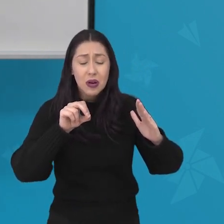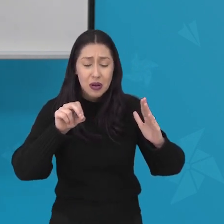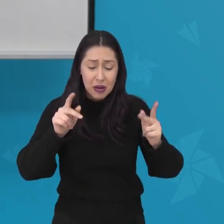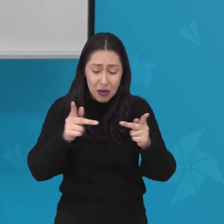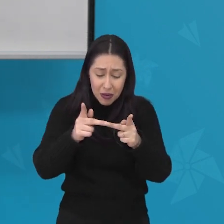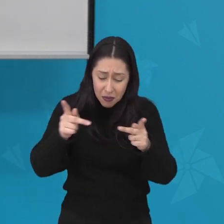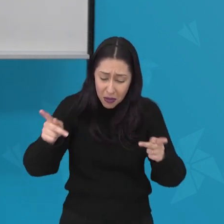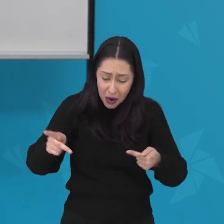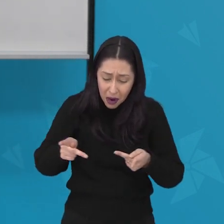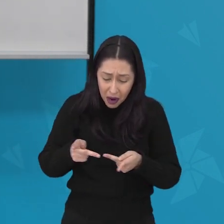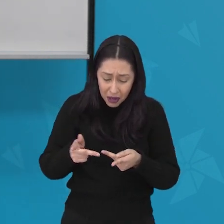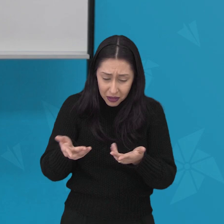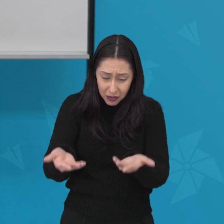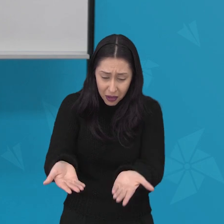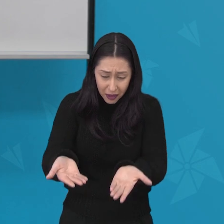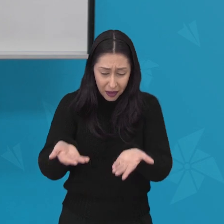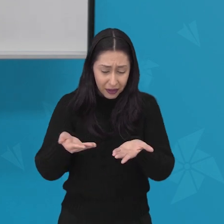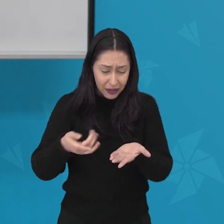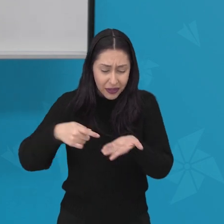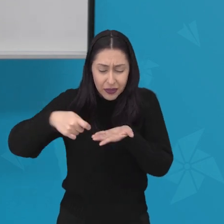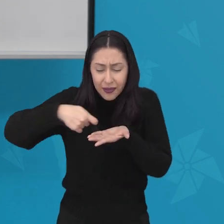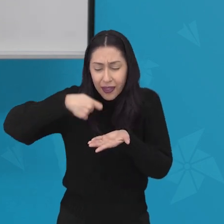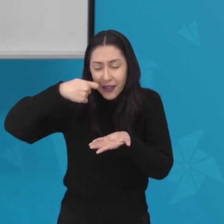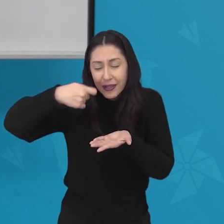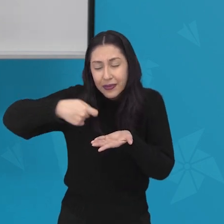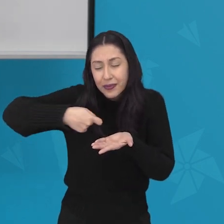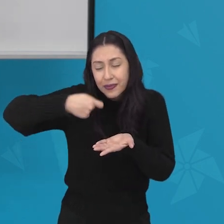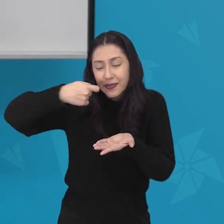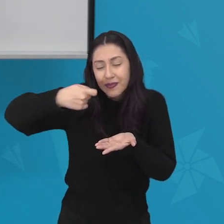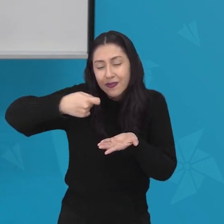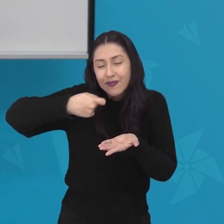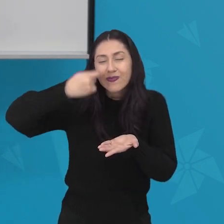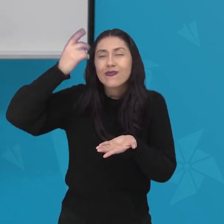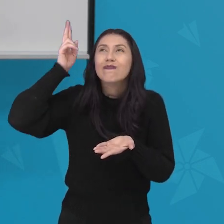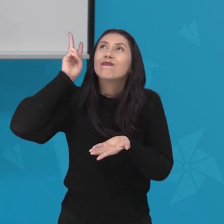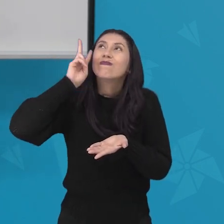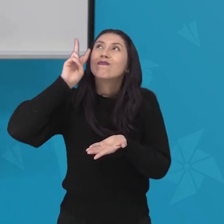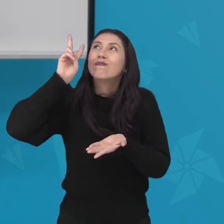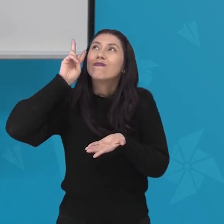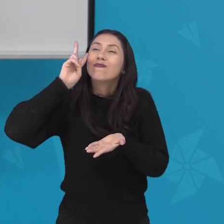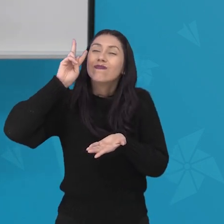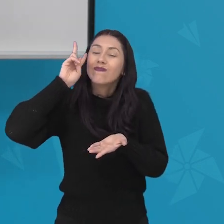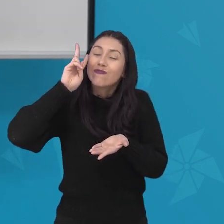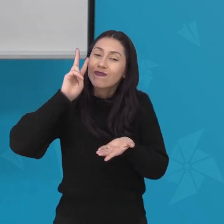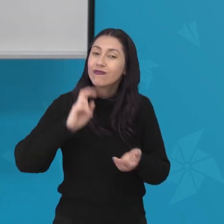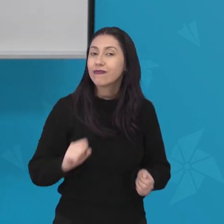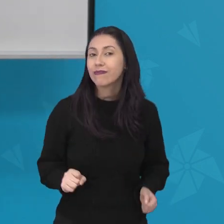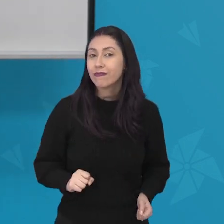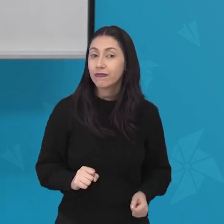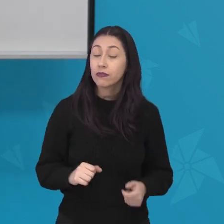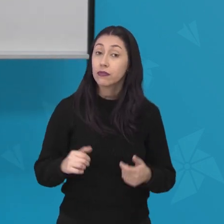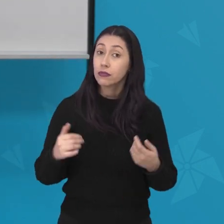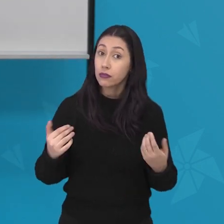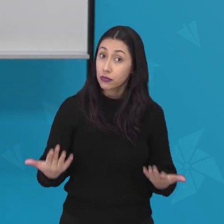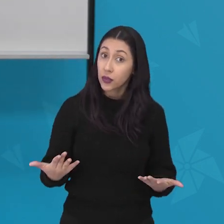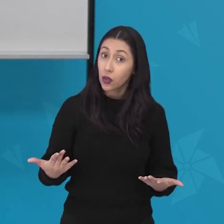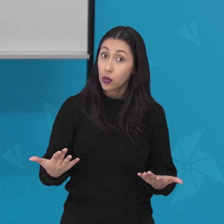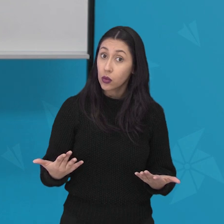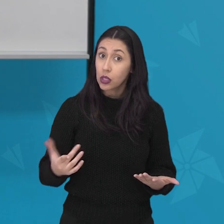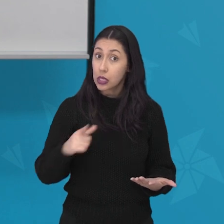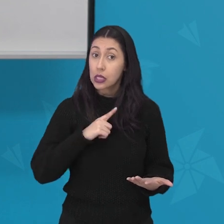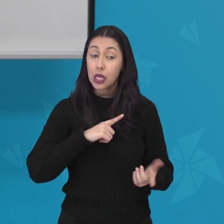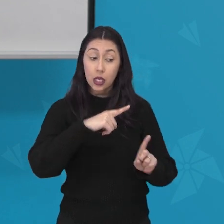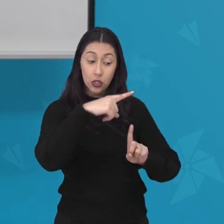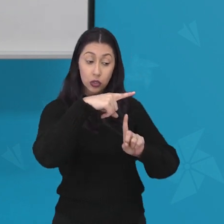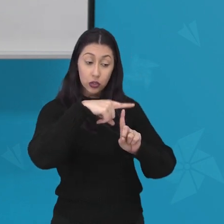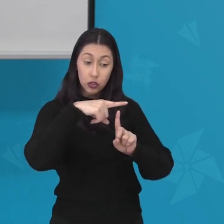um prato que ela fazia para a gente e que desperta essa nossa memória. Então, existem